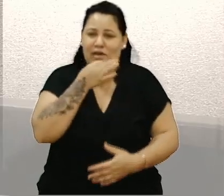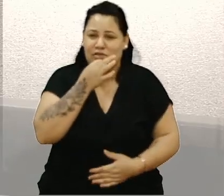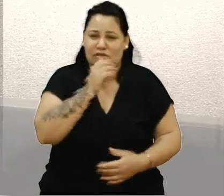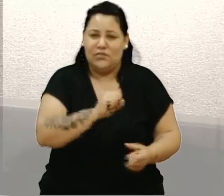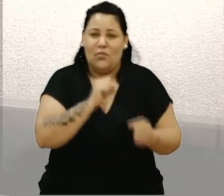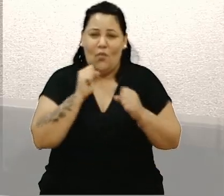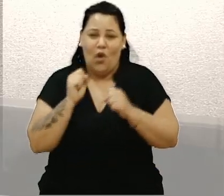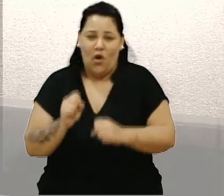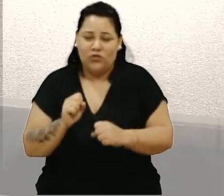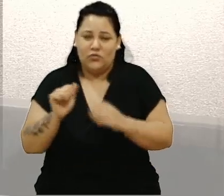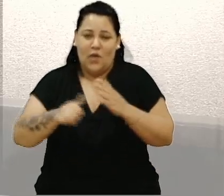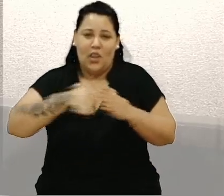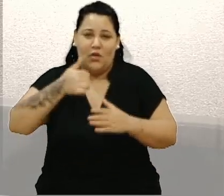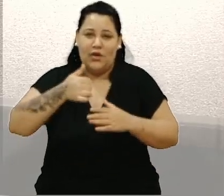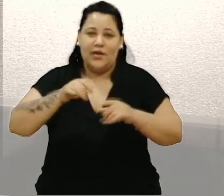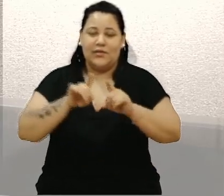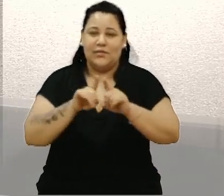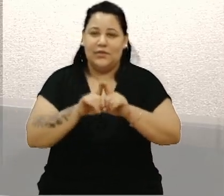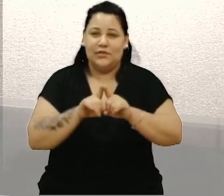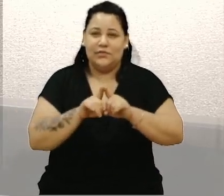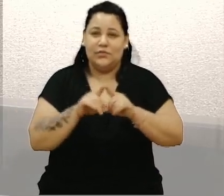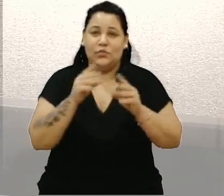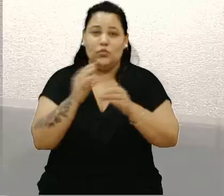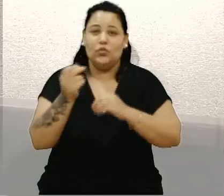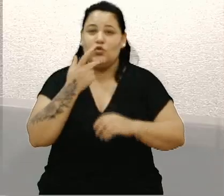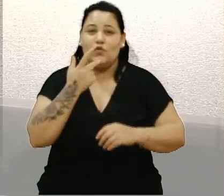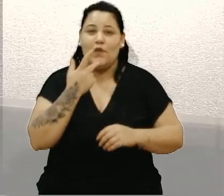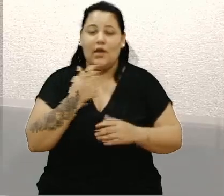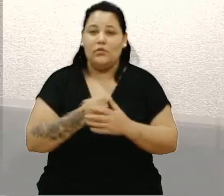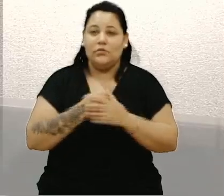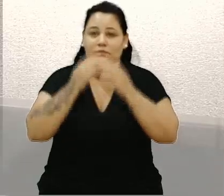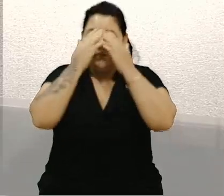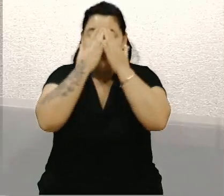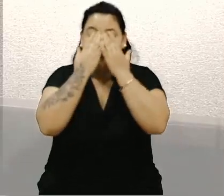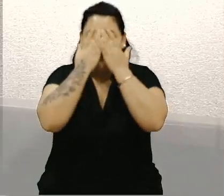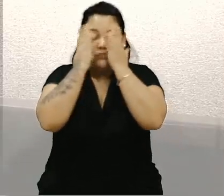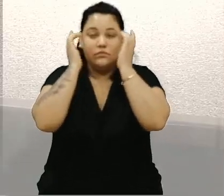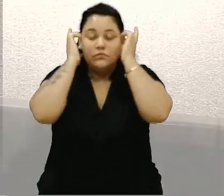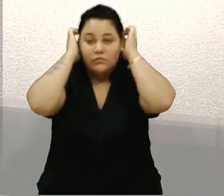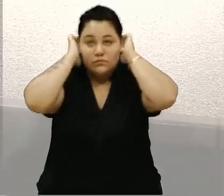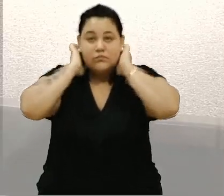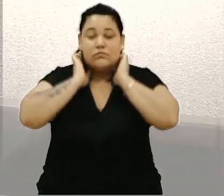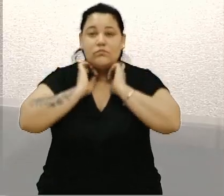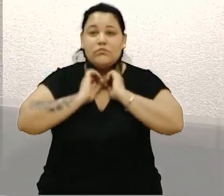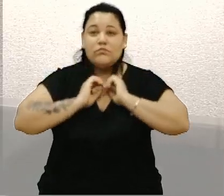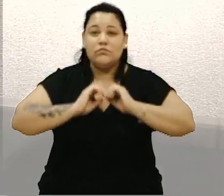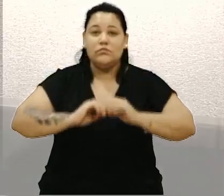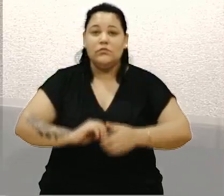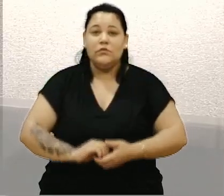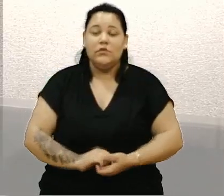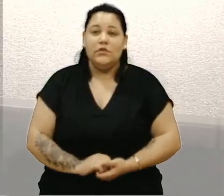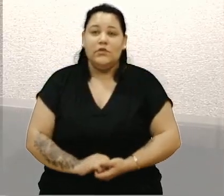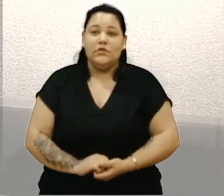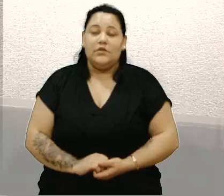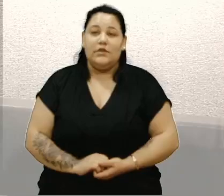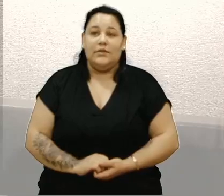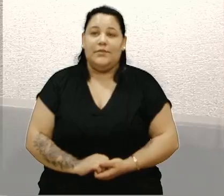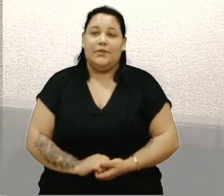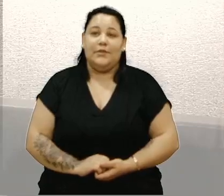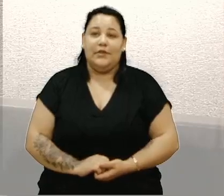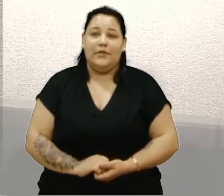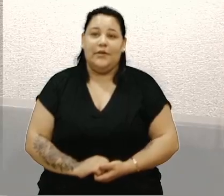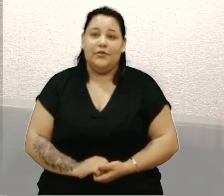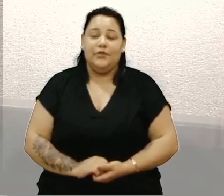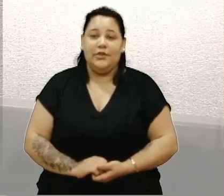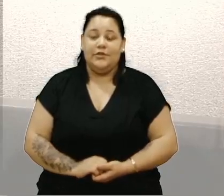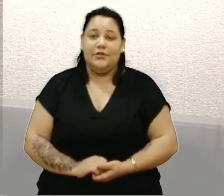pode melhorar? E eles dizem, muitos dizem assim, a política para nós não interfere de Caxias muito, né? A gente só quer o